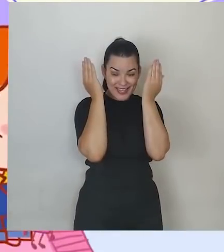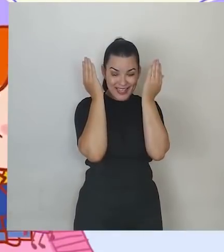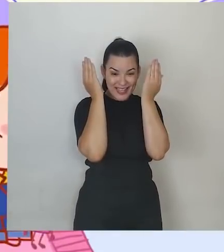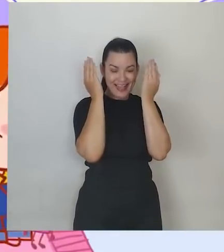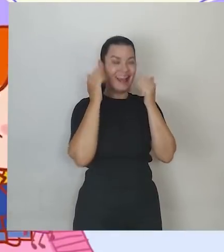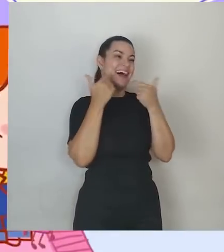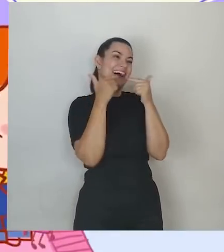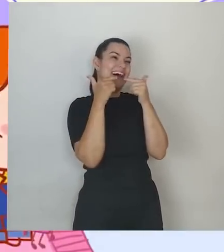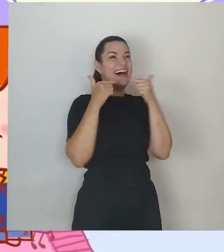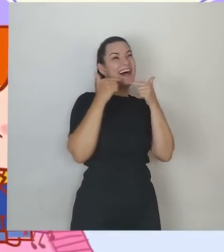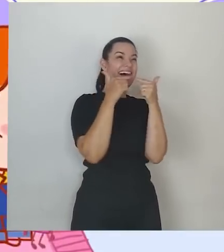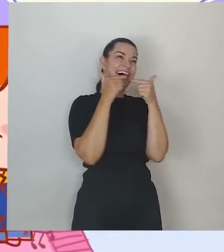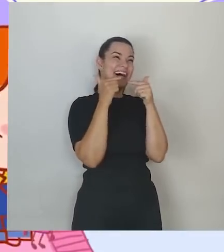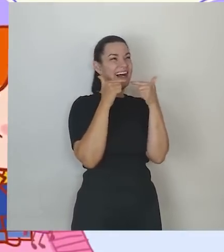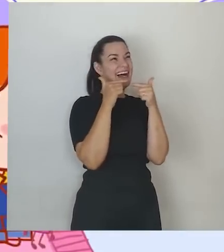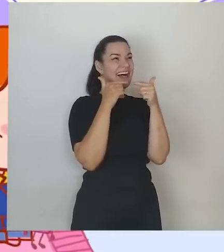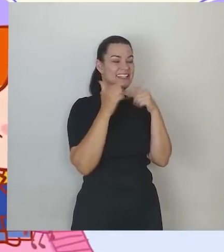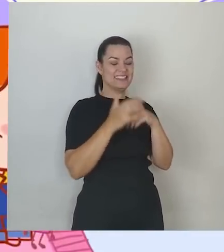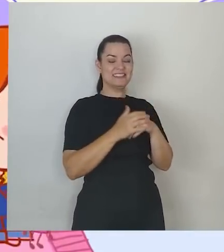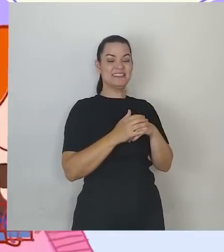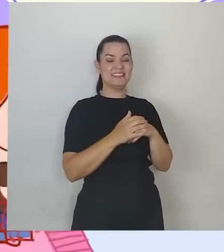Achou!